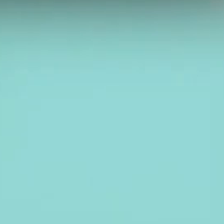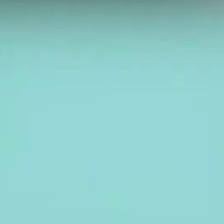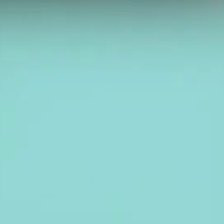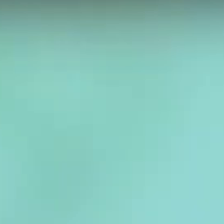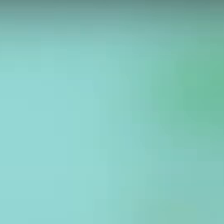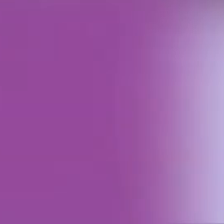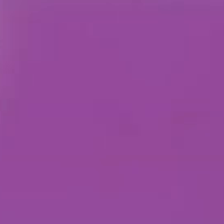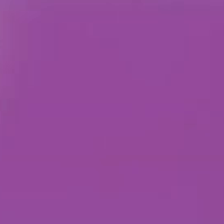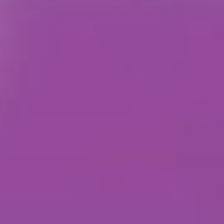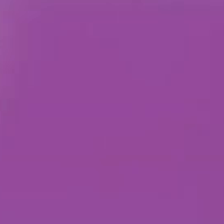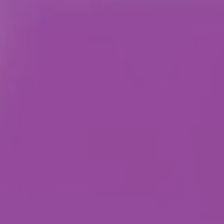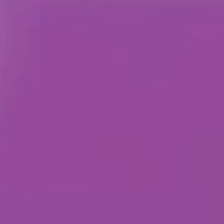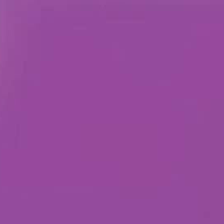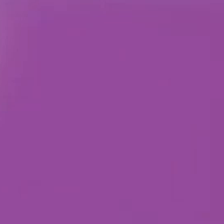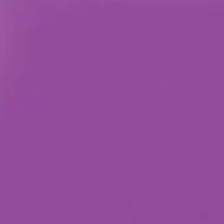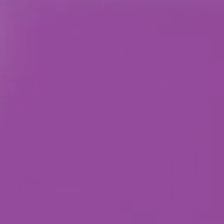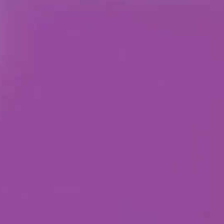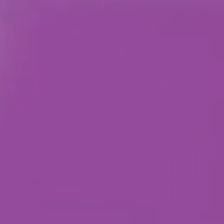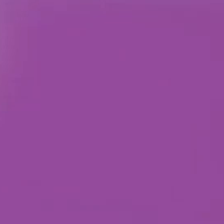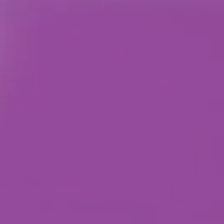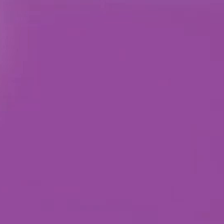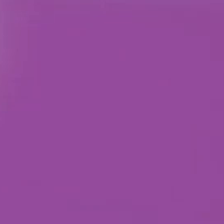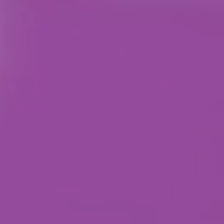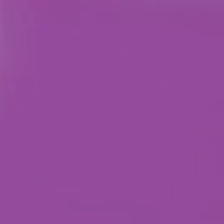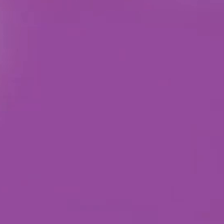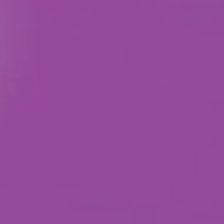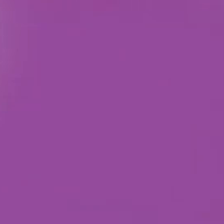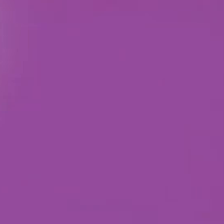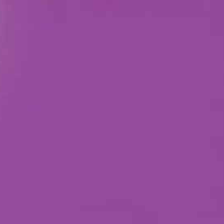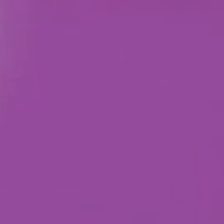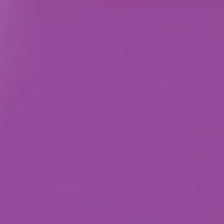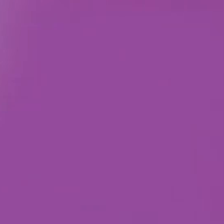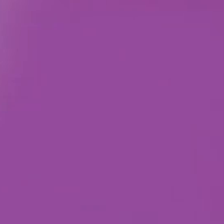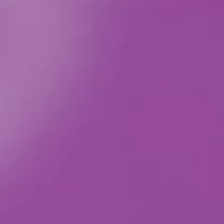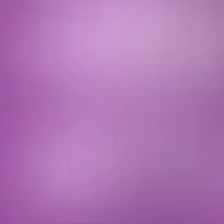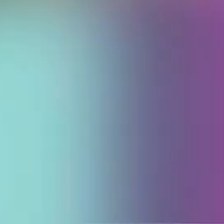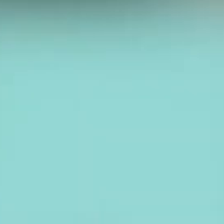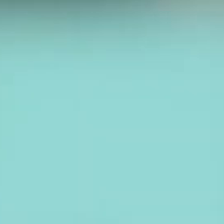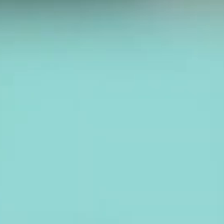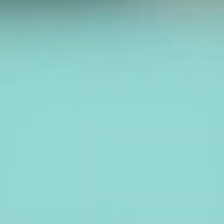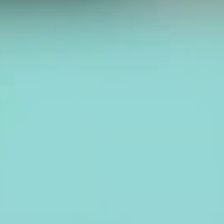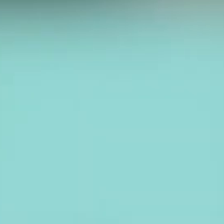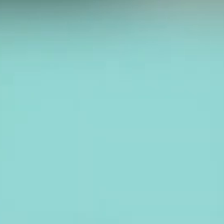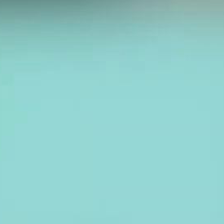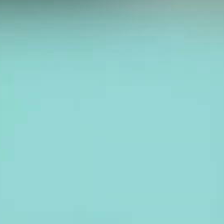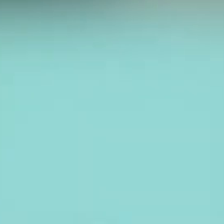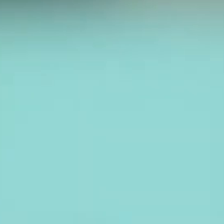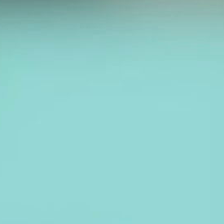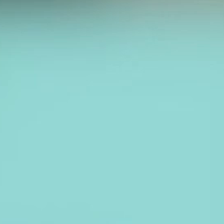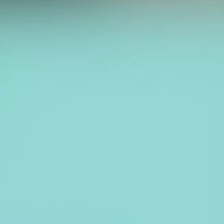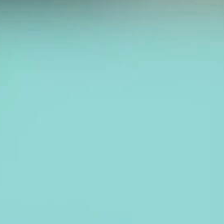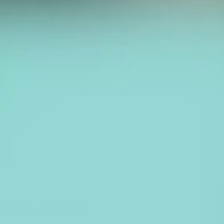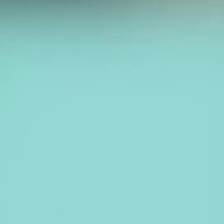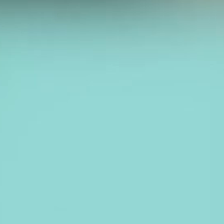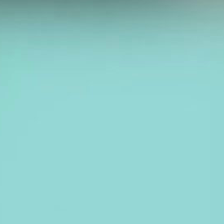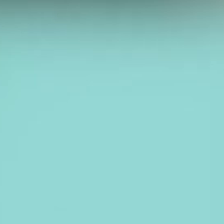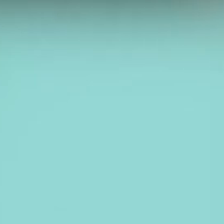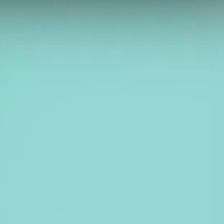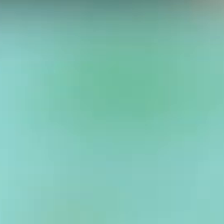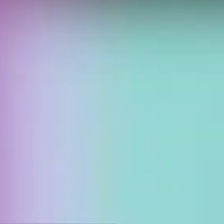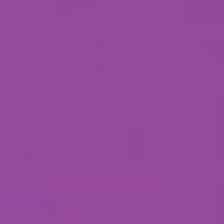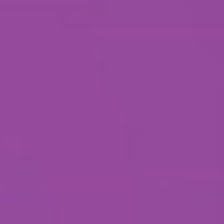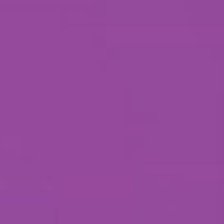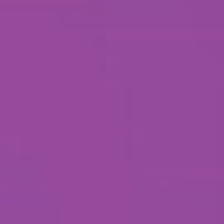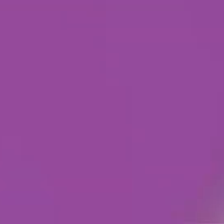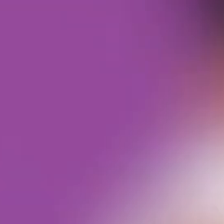que não tem acesso a nenhum médico a ter acesso ao primeiro médico tratamento. E quando esse cidadão tiver acesso ao médico, ele vai